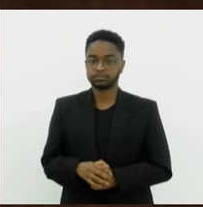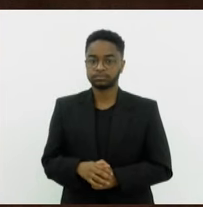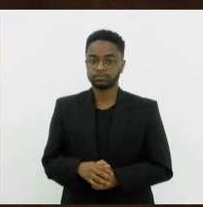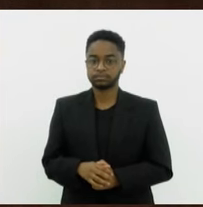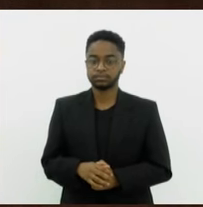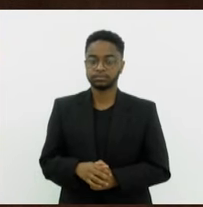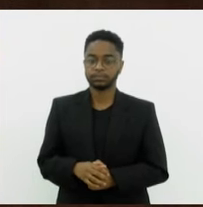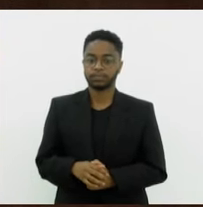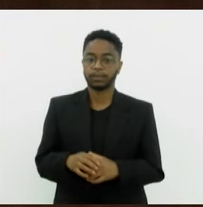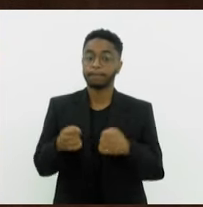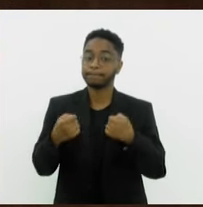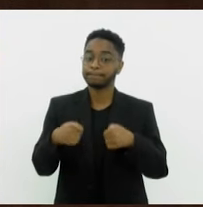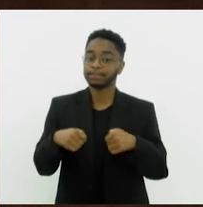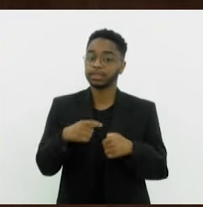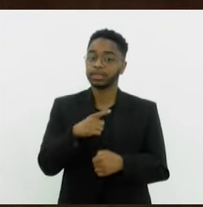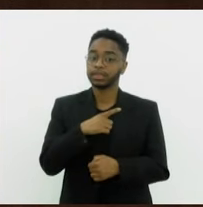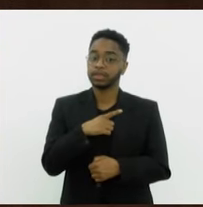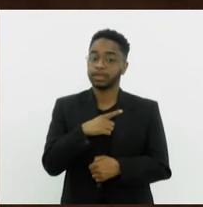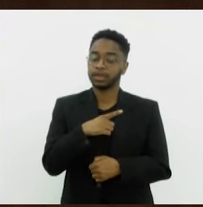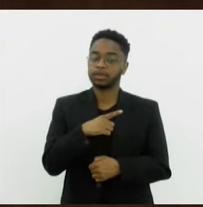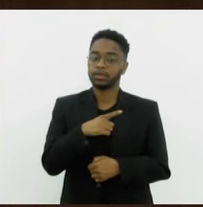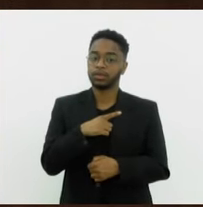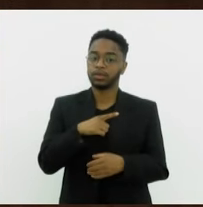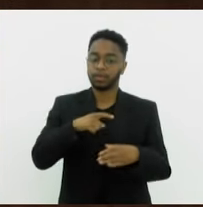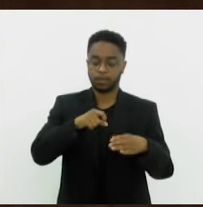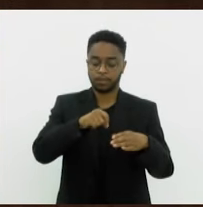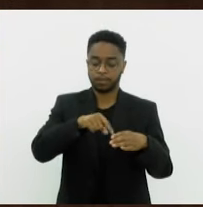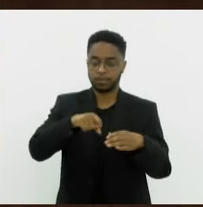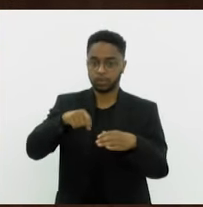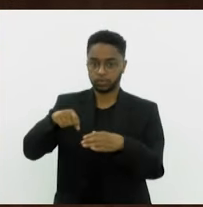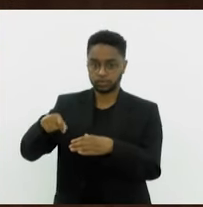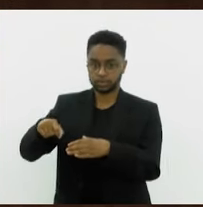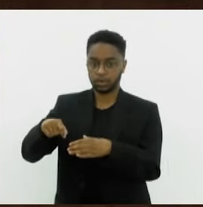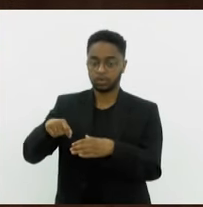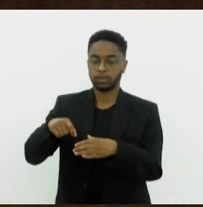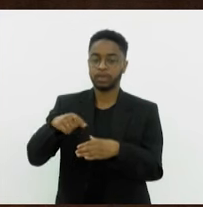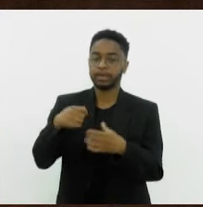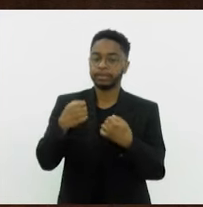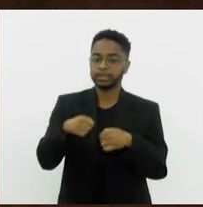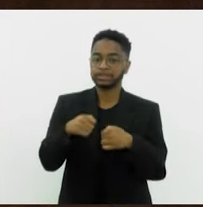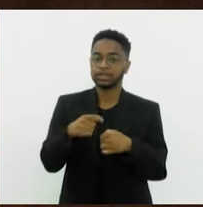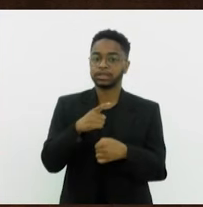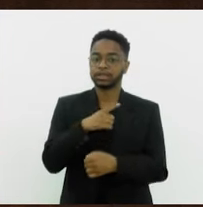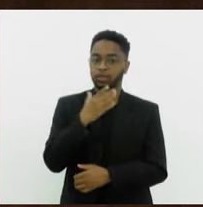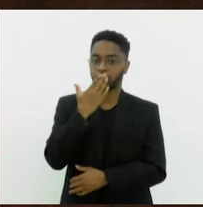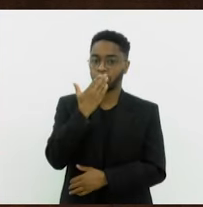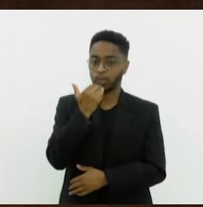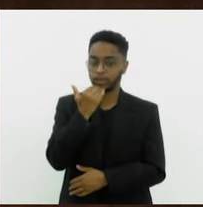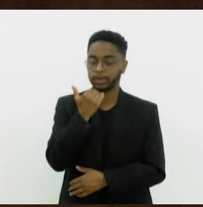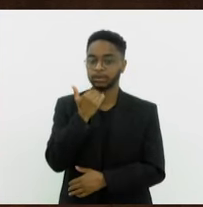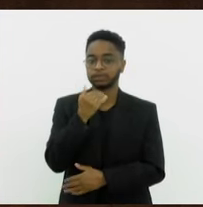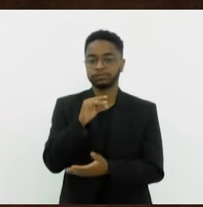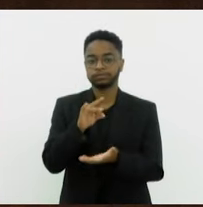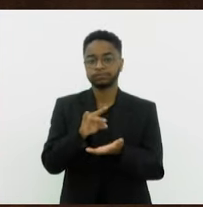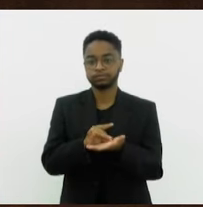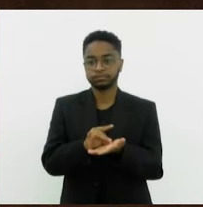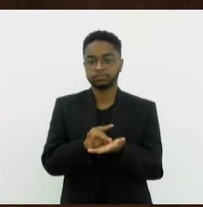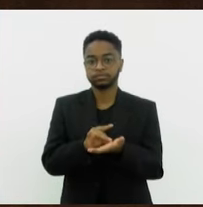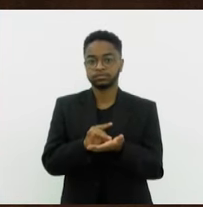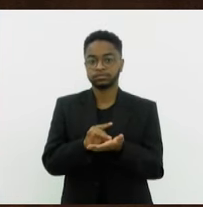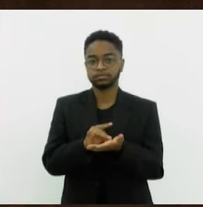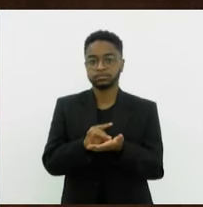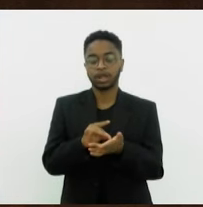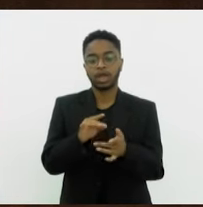ter-se também, né, uma produção de alimentos que sirva para os